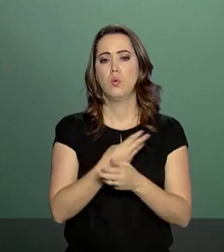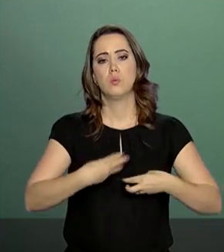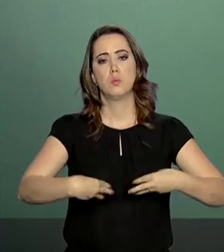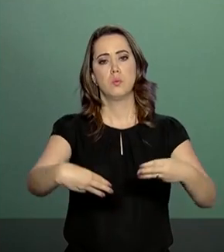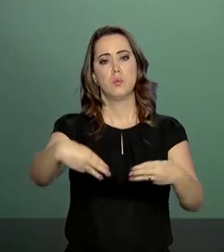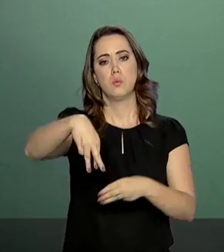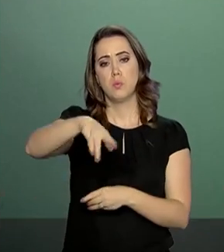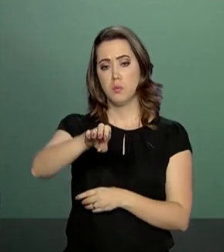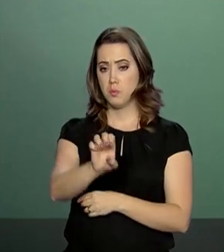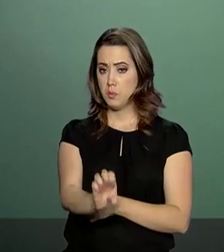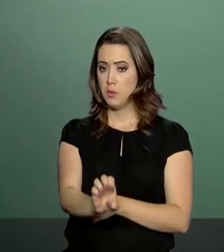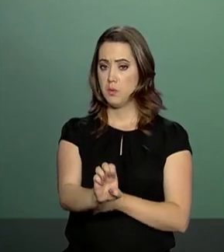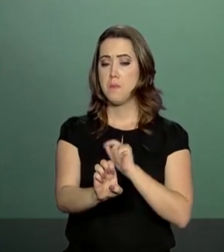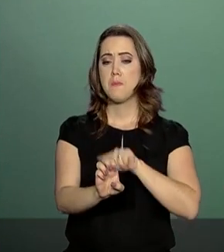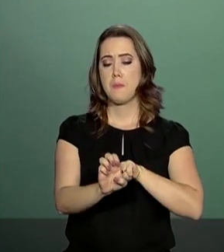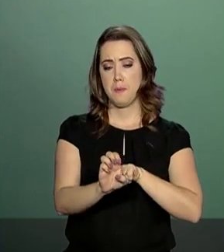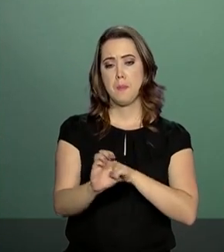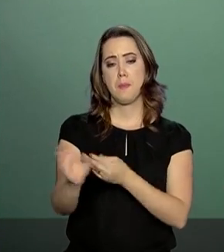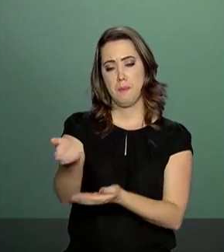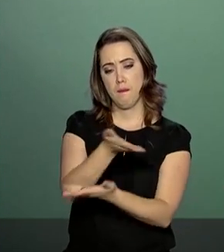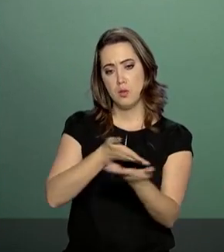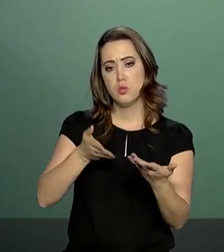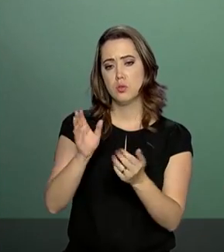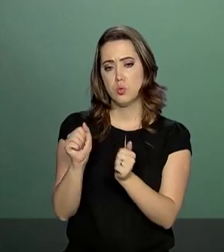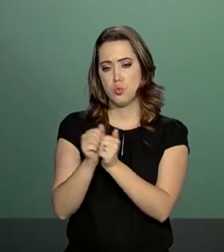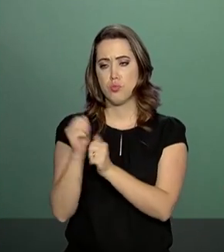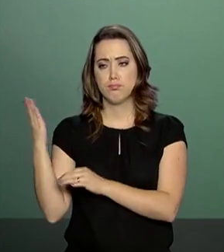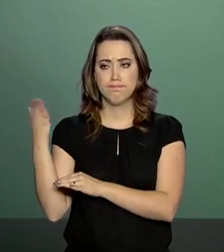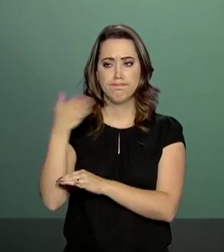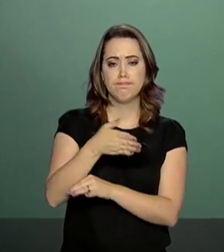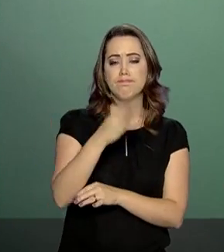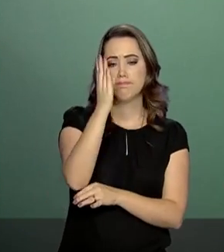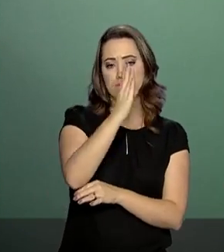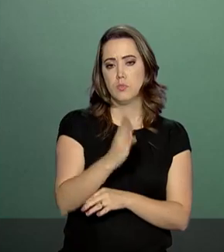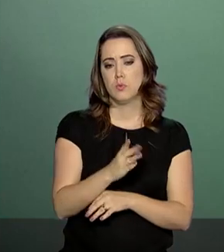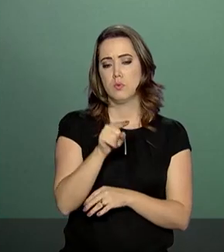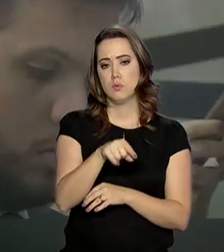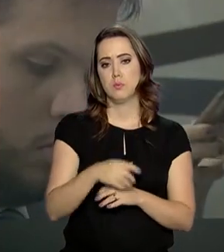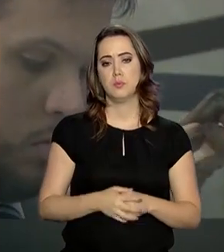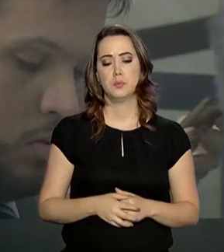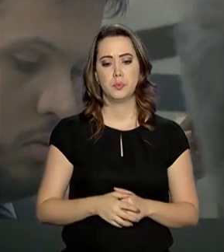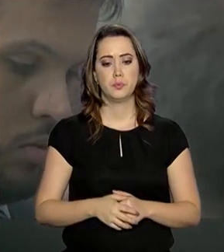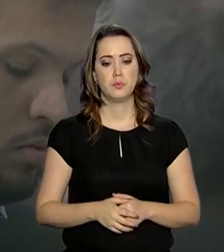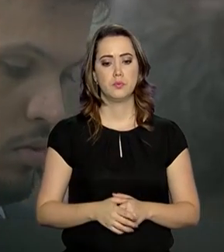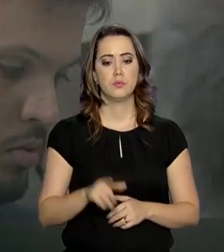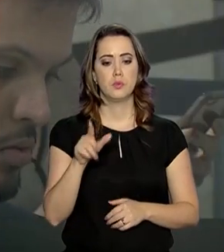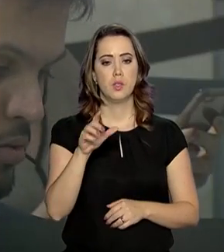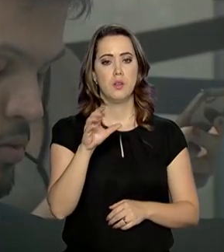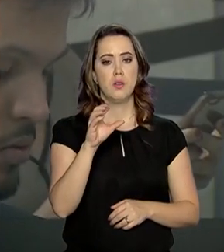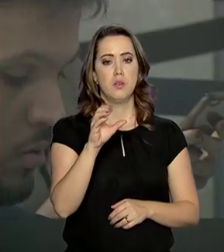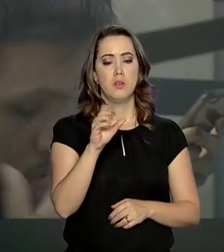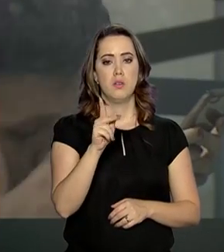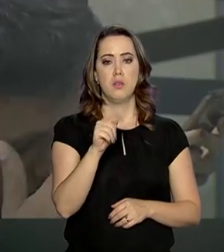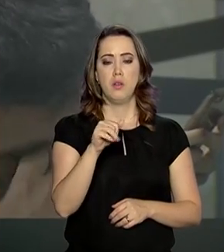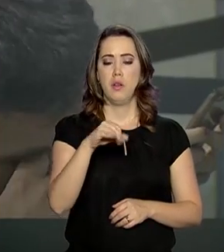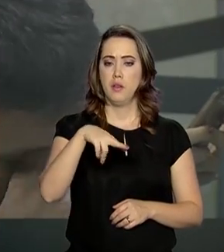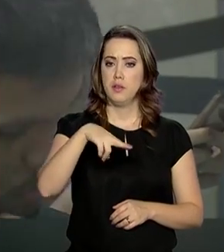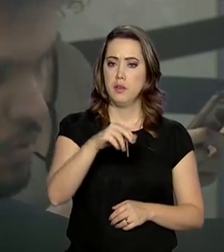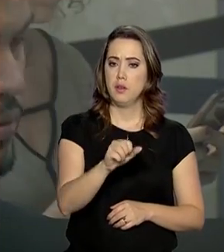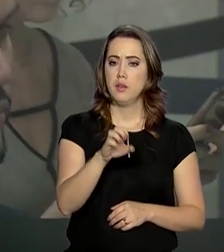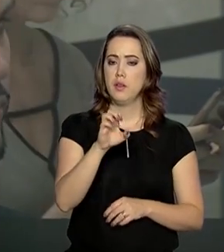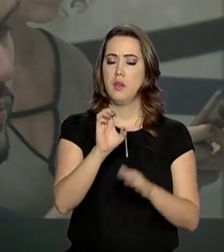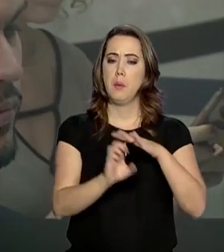relações exteriores o compartilhamento com países amigos porta-voz cariane da IBC Boa